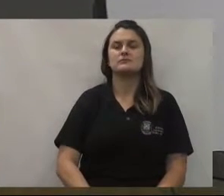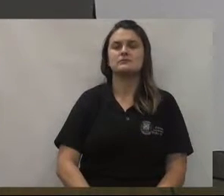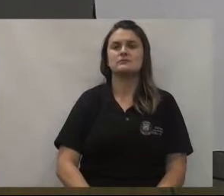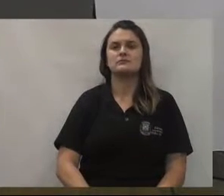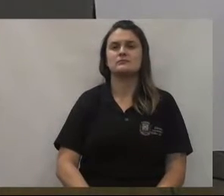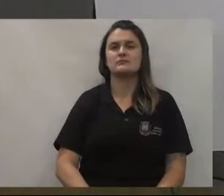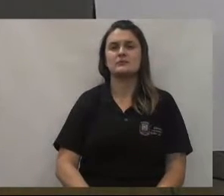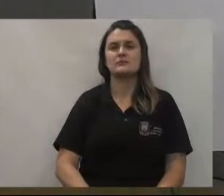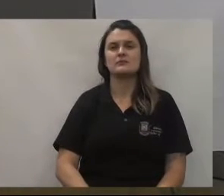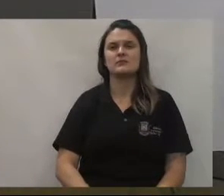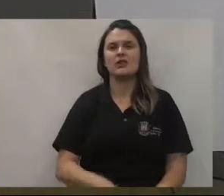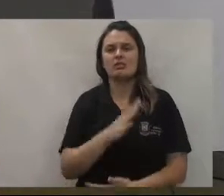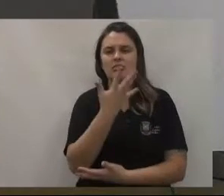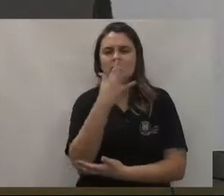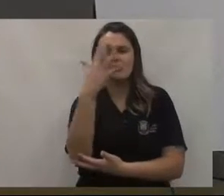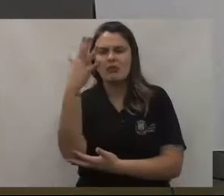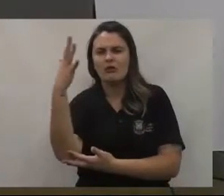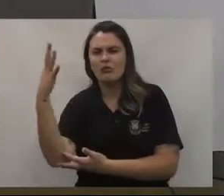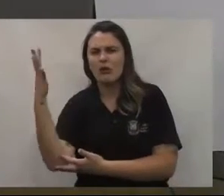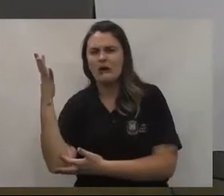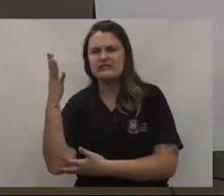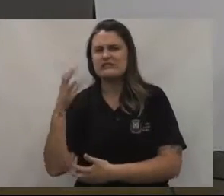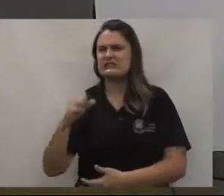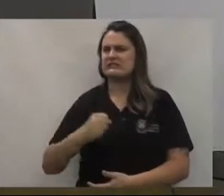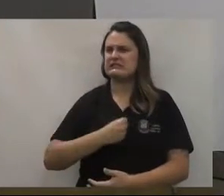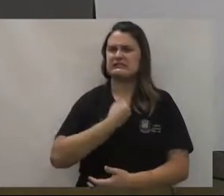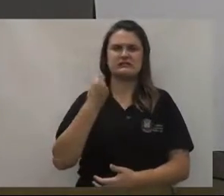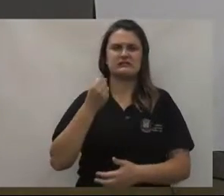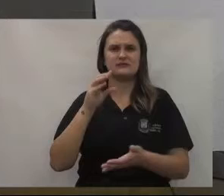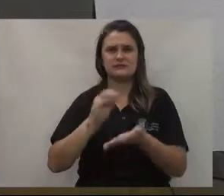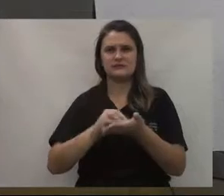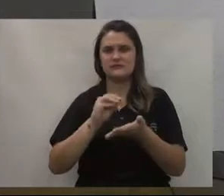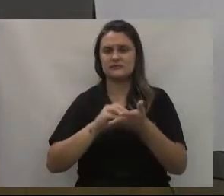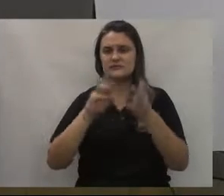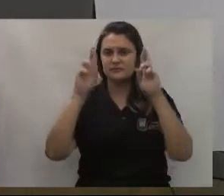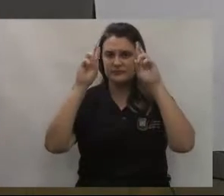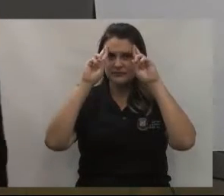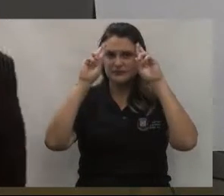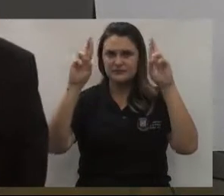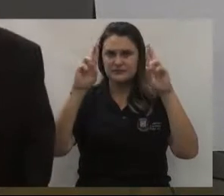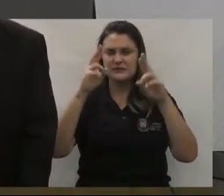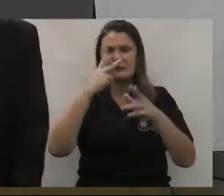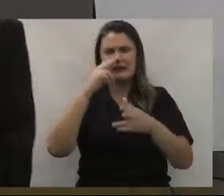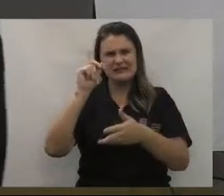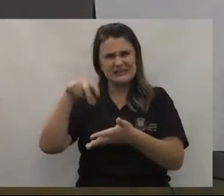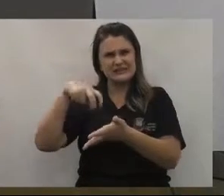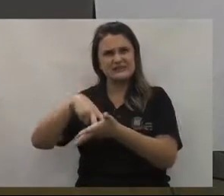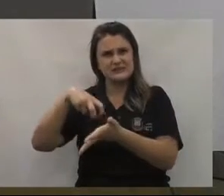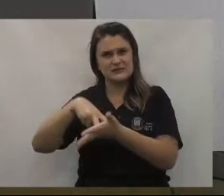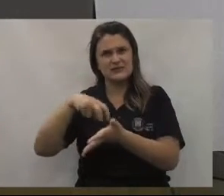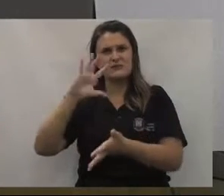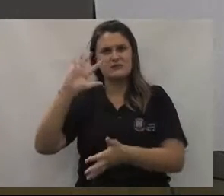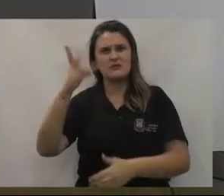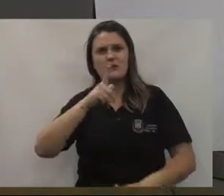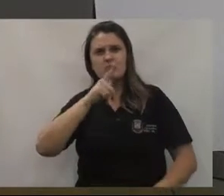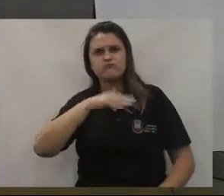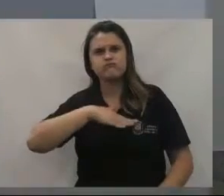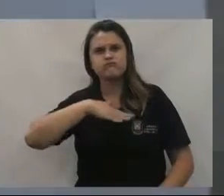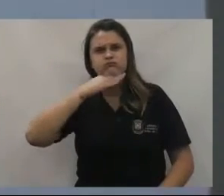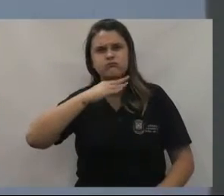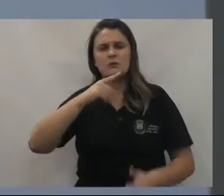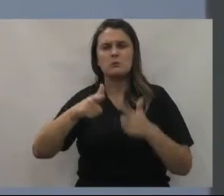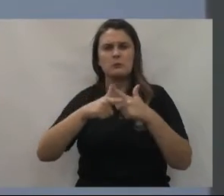A mãe natureza revoltada com tanto desrespeito está nos castigando severamente pelos